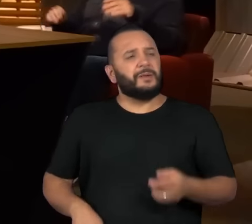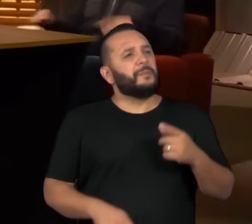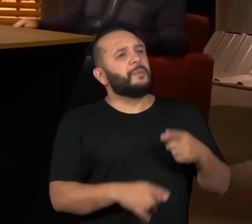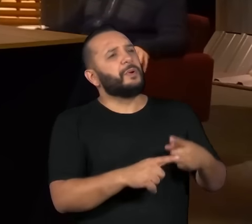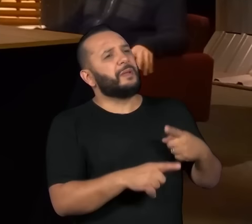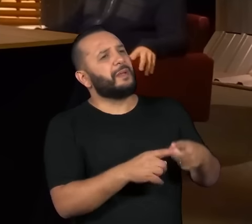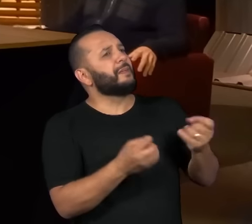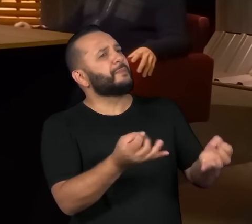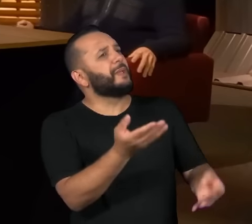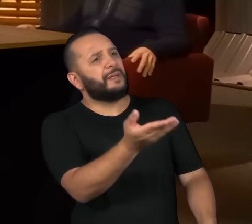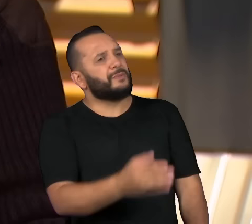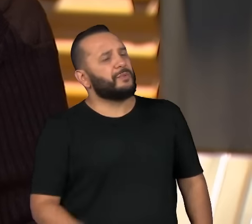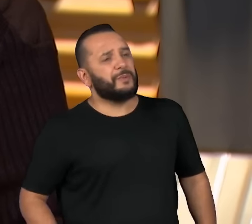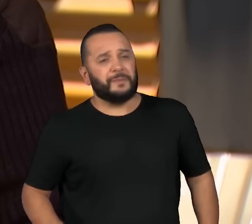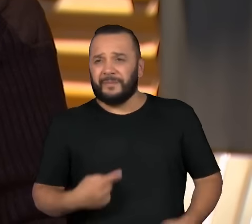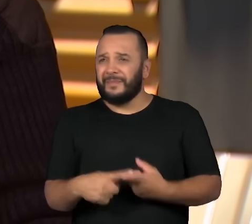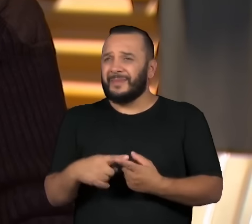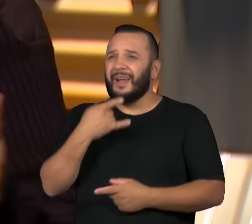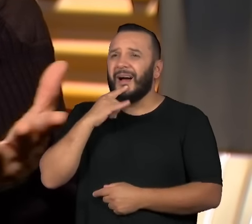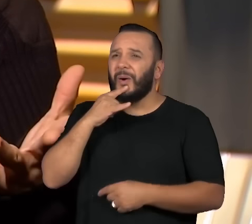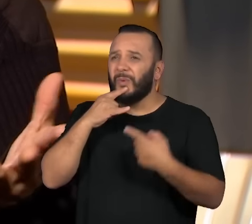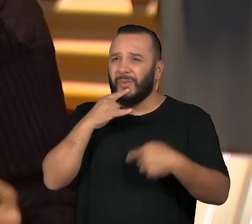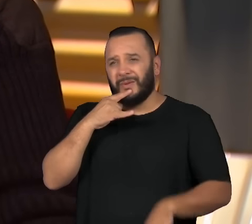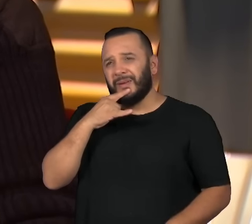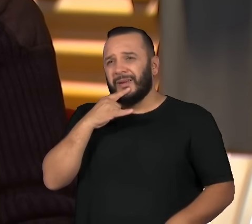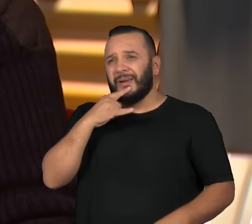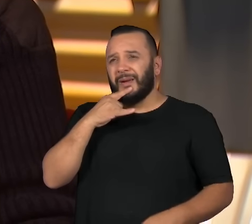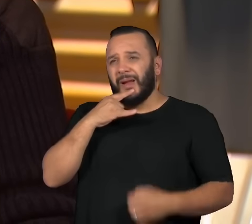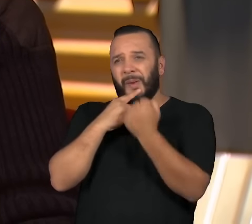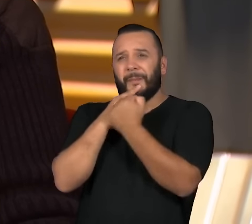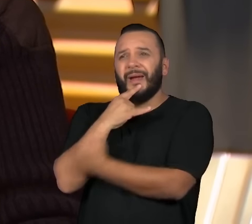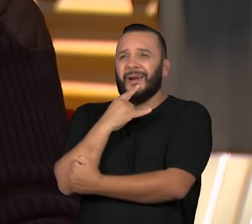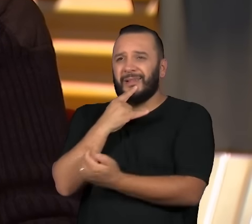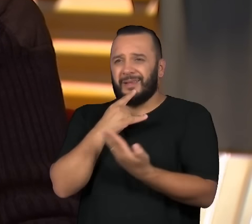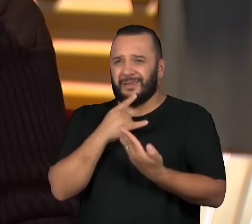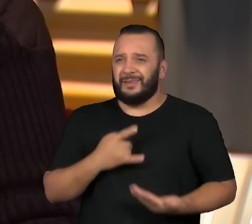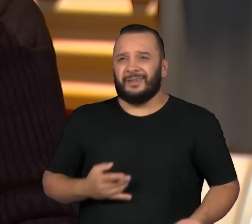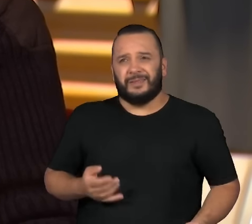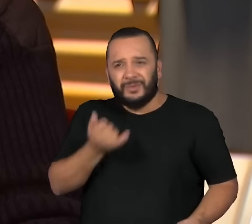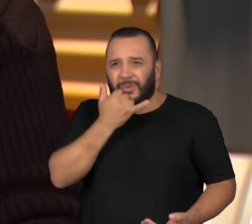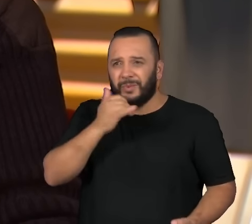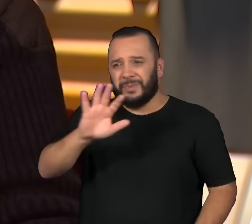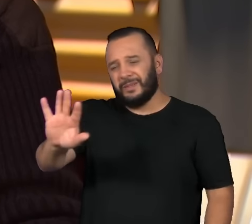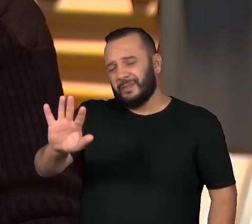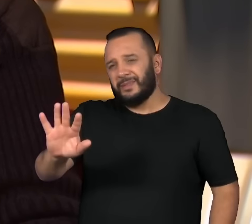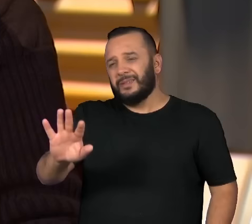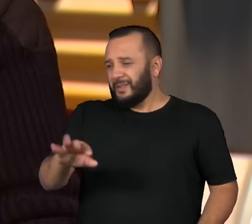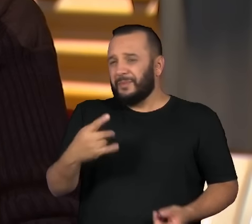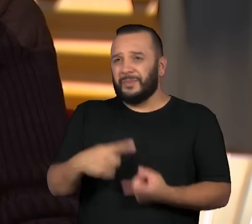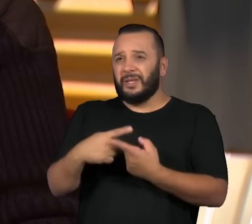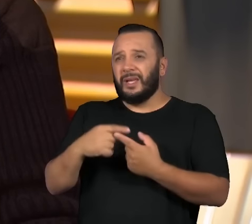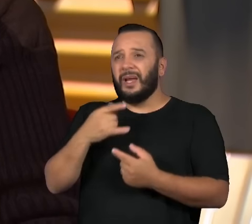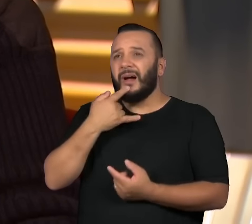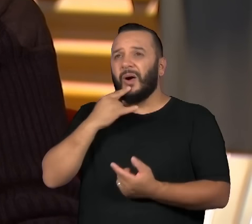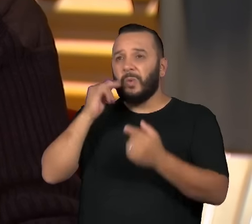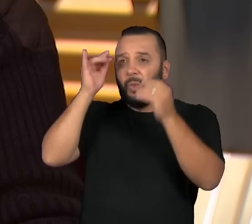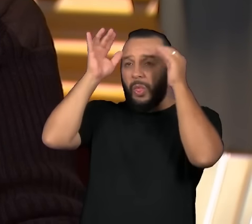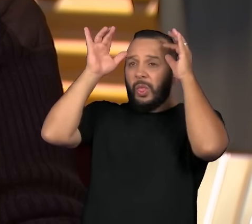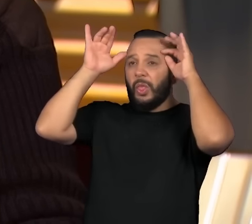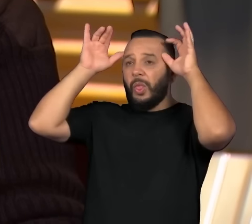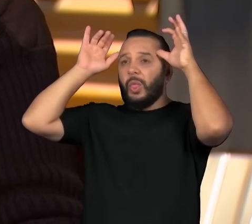Fala disso. Porque o álcool é uma merda, né? Desculpa o termo, mas assim, ele provoca várias ilusões, ao mesmo tempo que